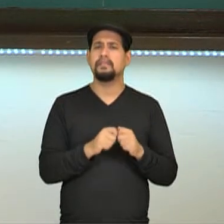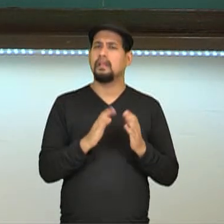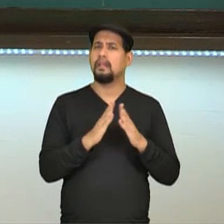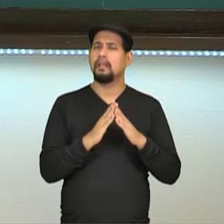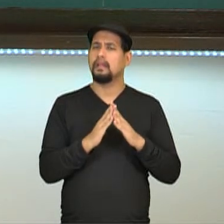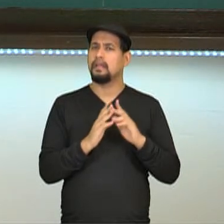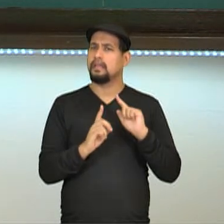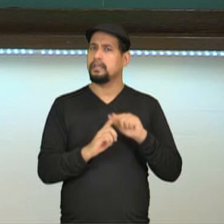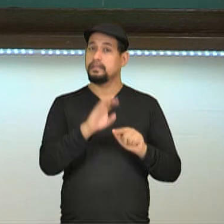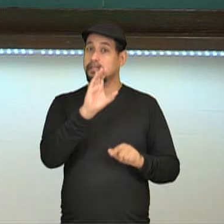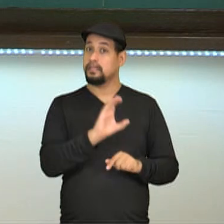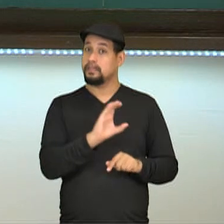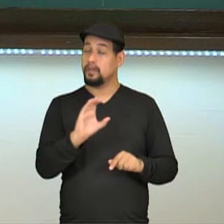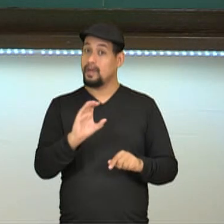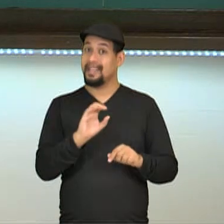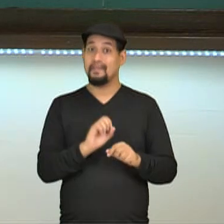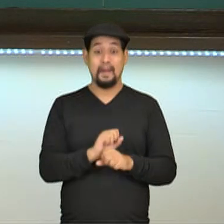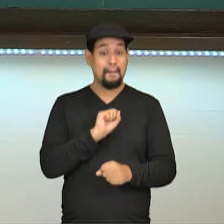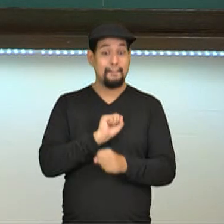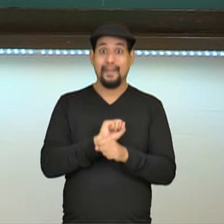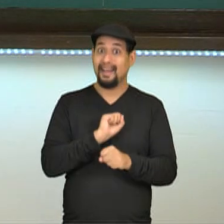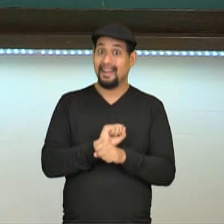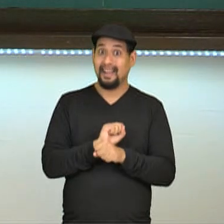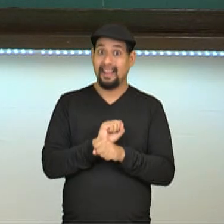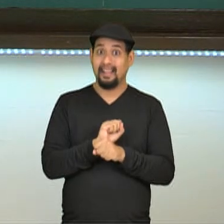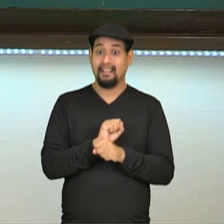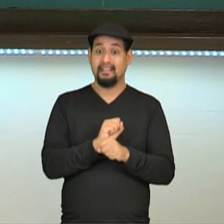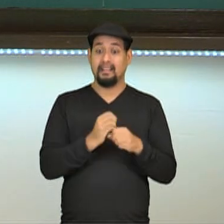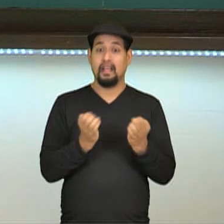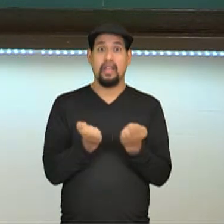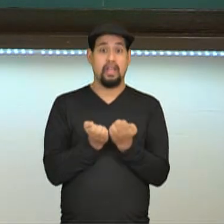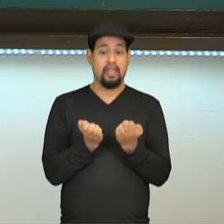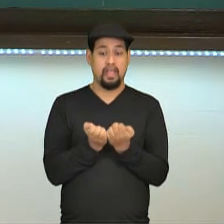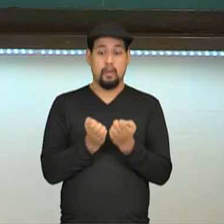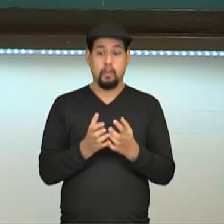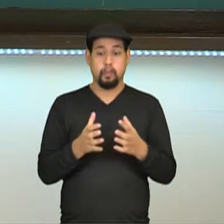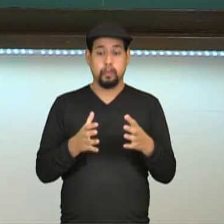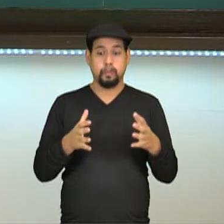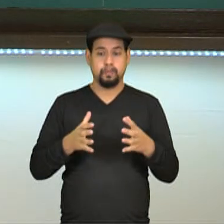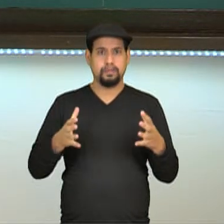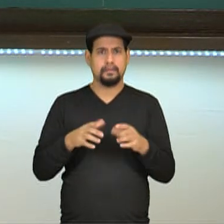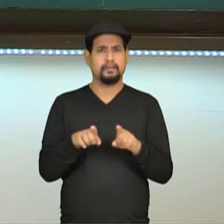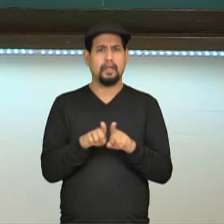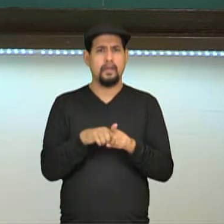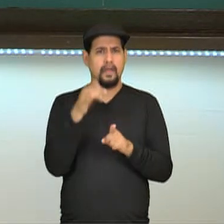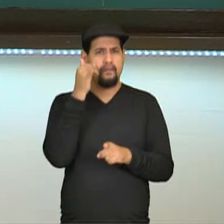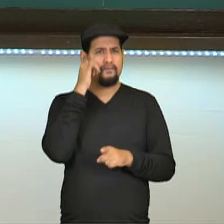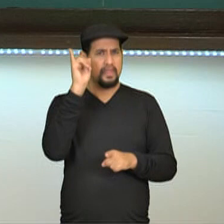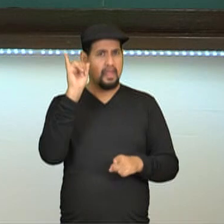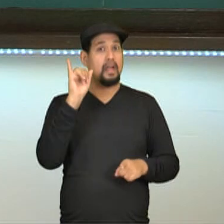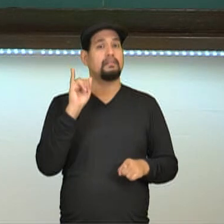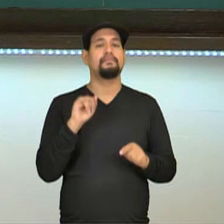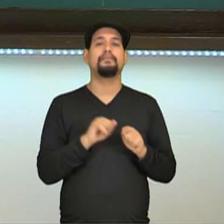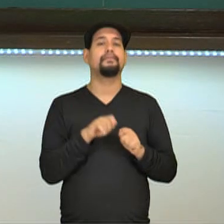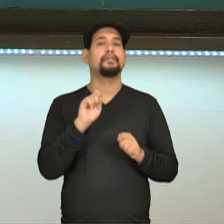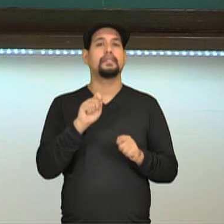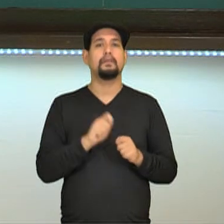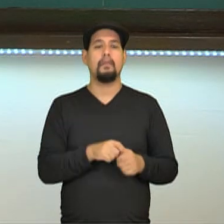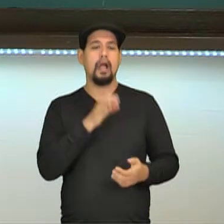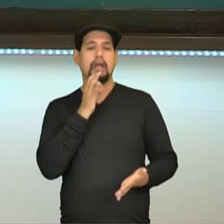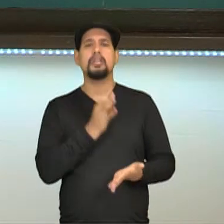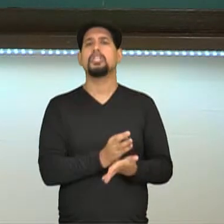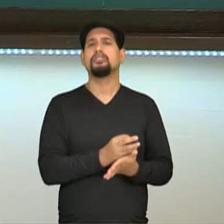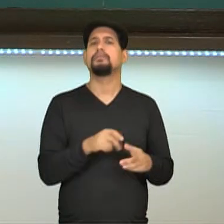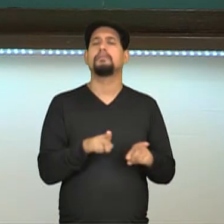para impedir o avanço do protestantismo. E, na verdade, evitando fazer uma autocrítica